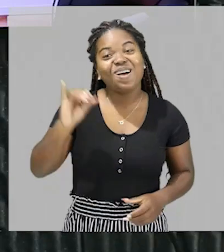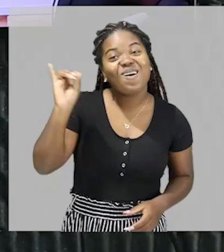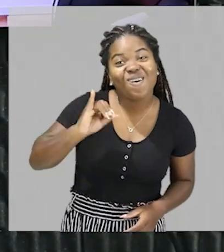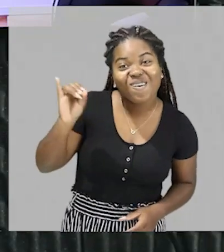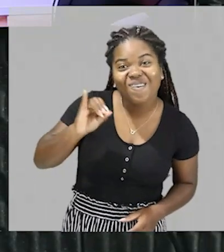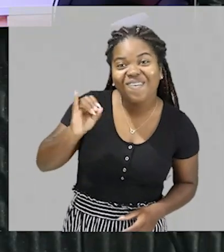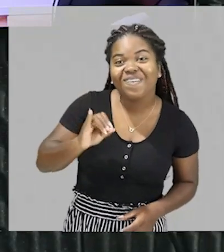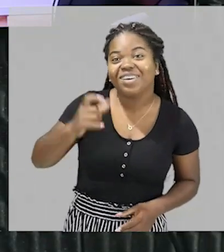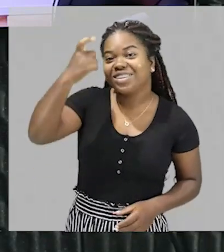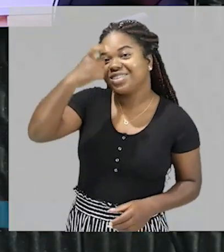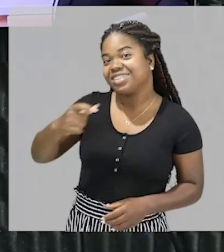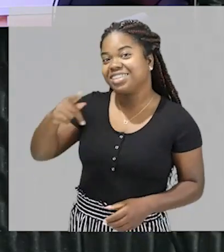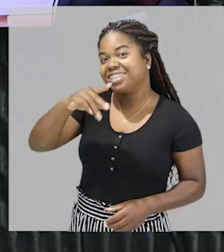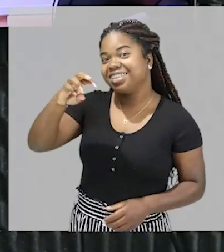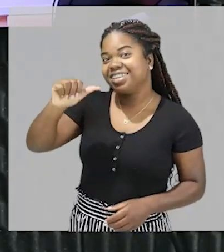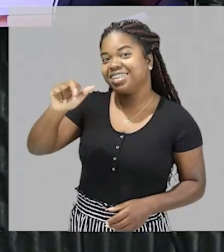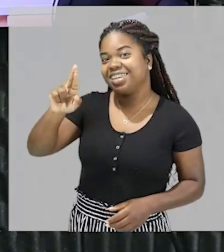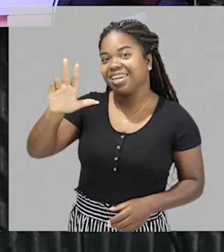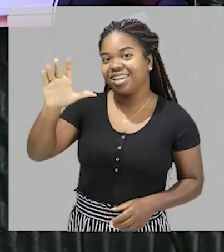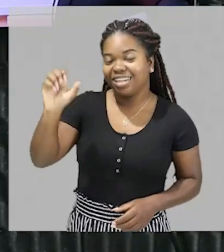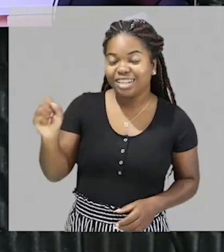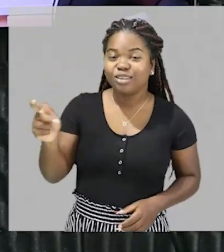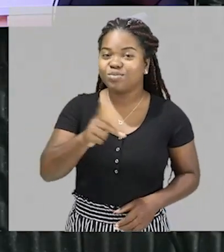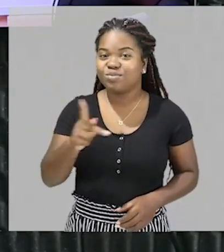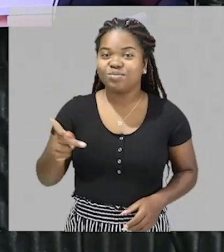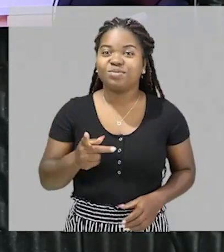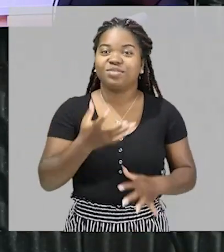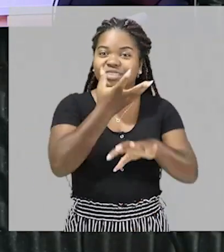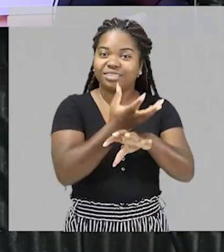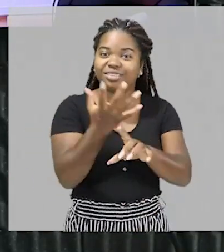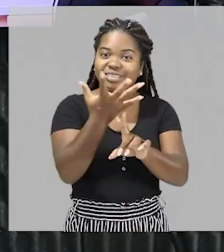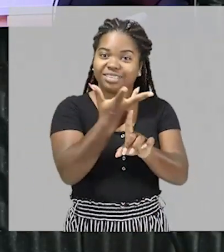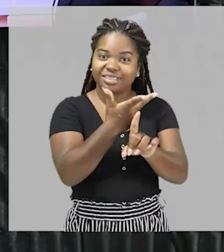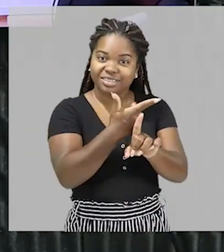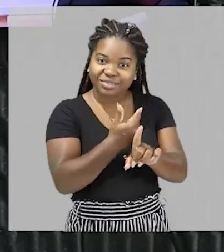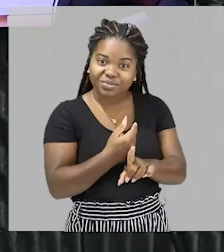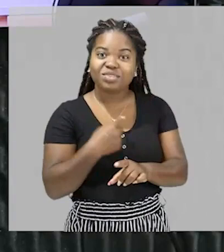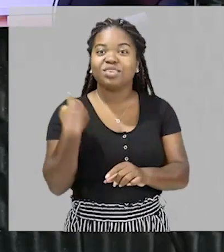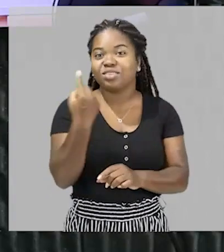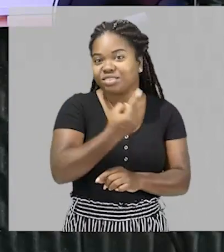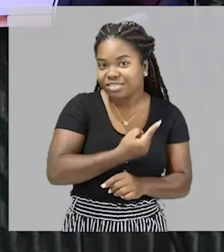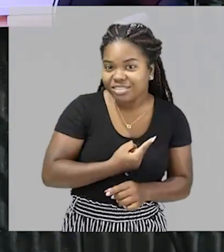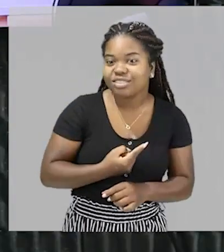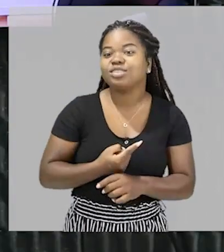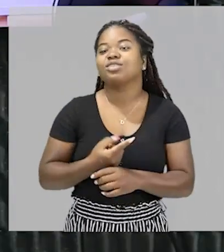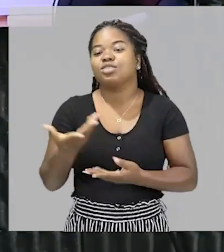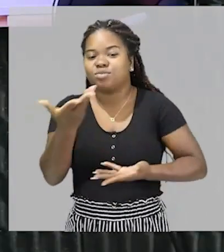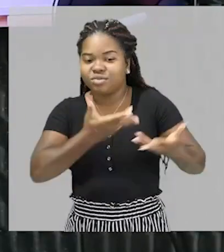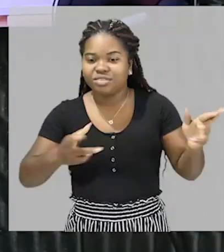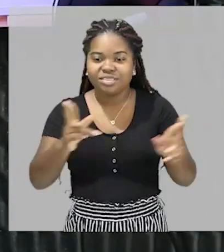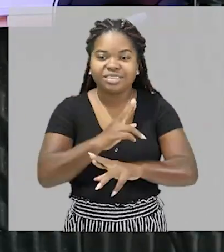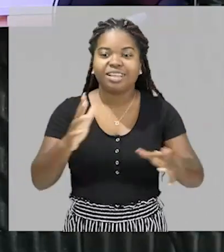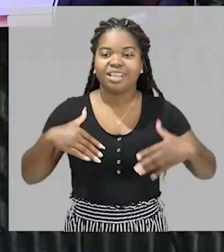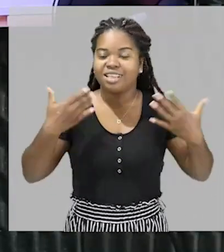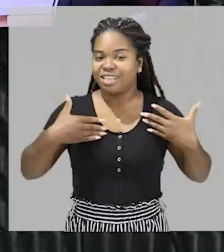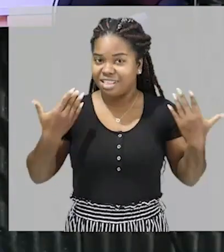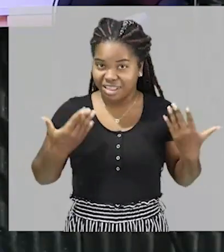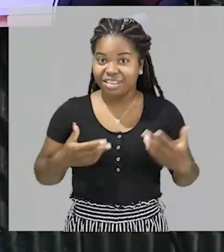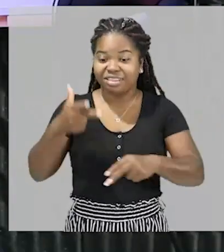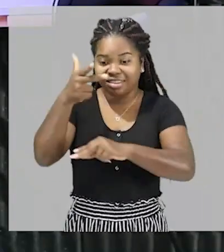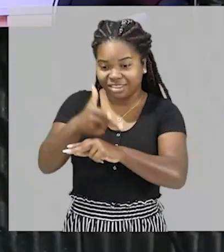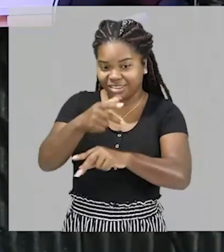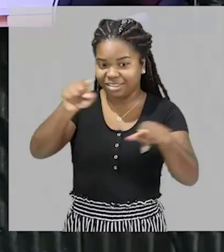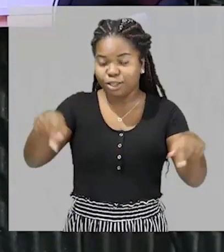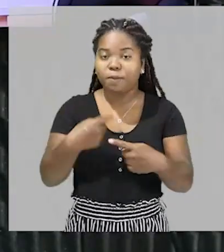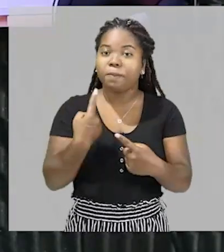Olá, gente. Professor Marcos Dominício, professor de arte. A gente está dividindo alegrias nesse momento aqui nesse estúdio porque ainda